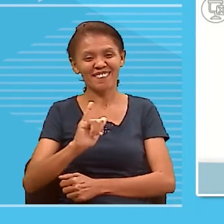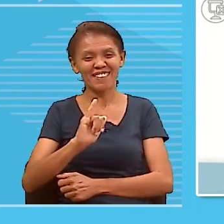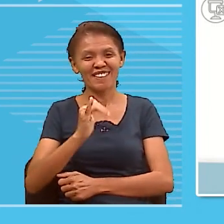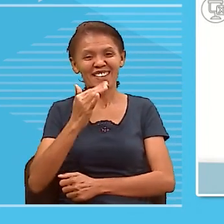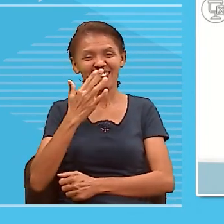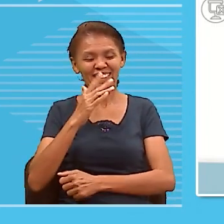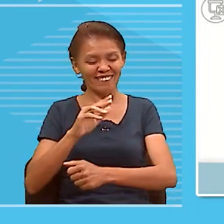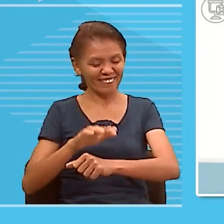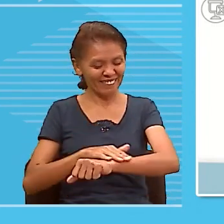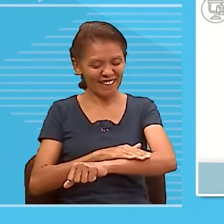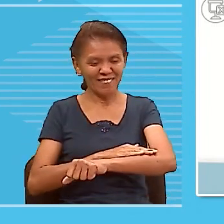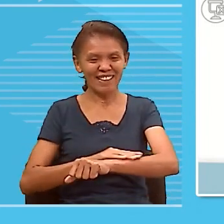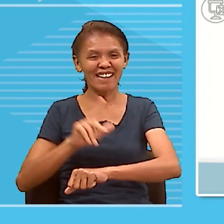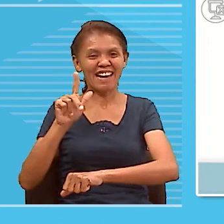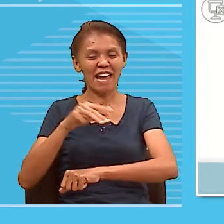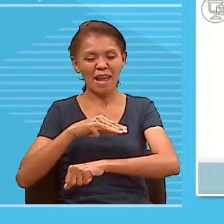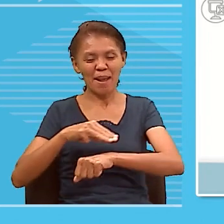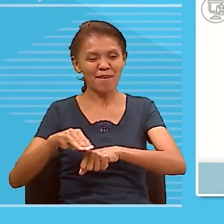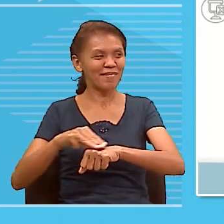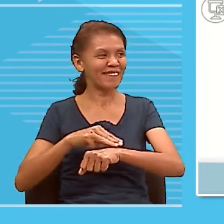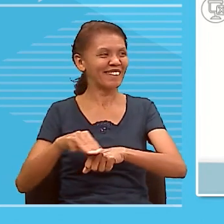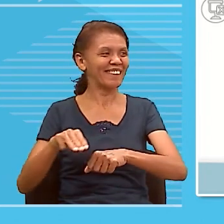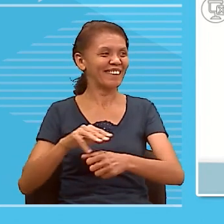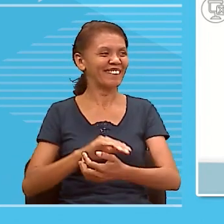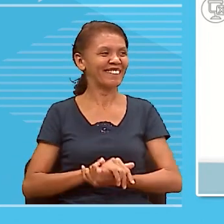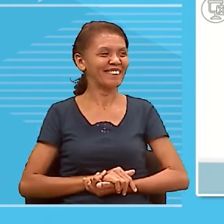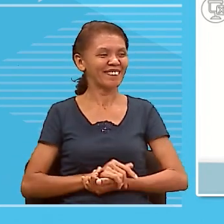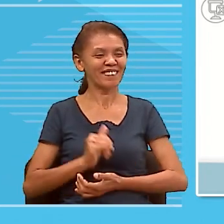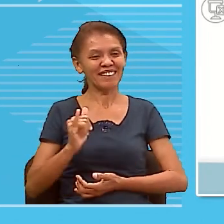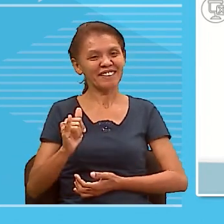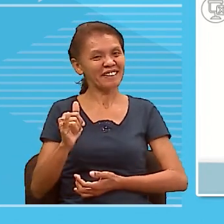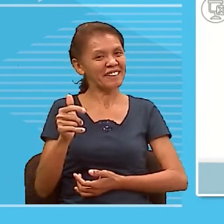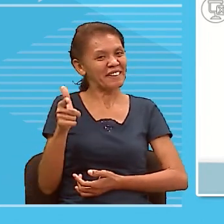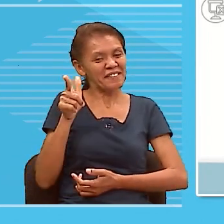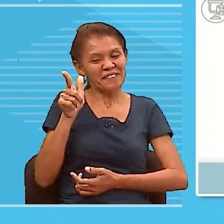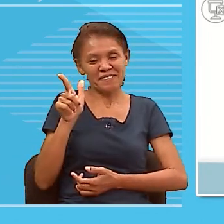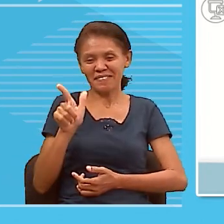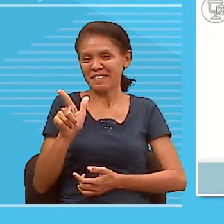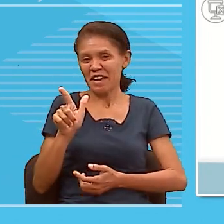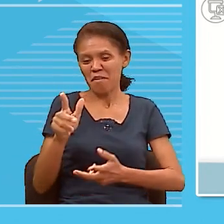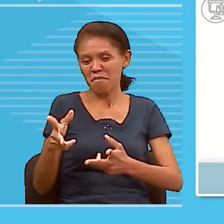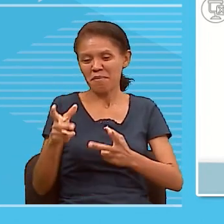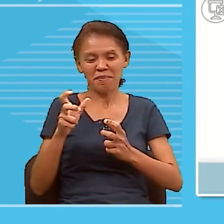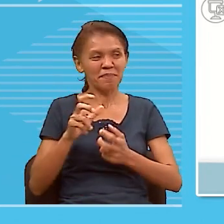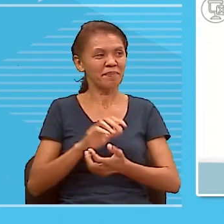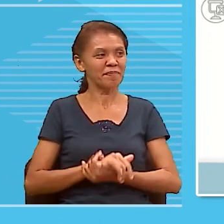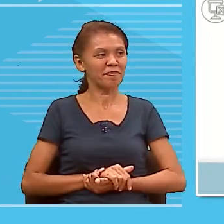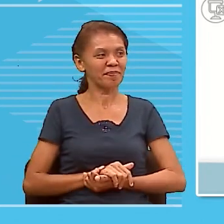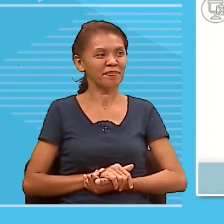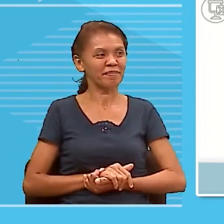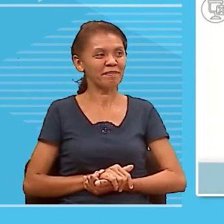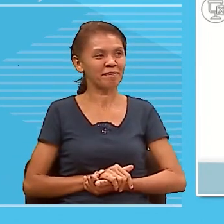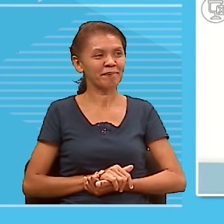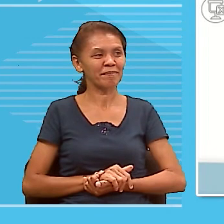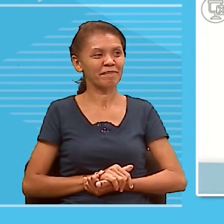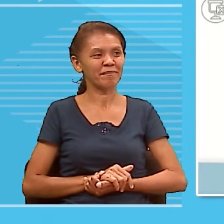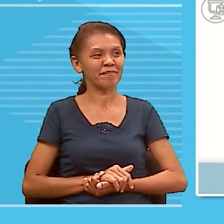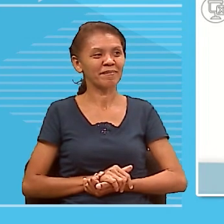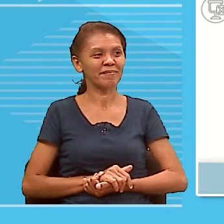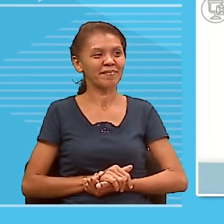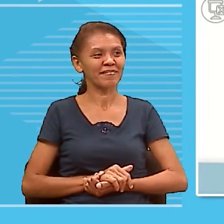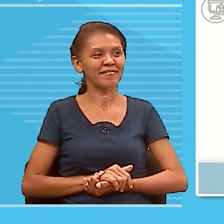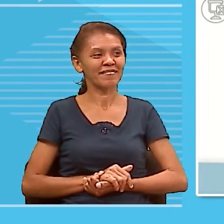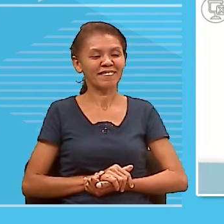quem não consegue analisar as cores Olha lá você pega um catálogo você vê o preto e vê o marrom